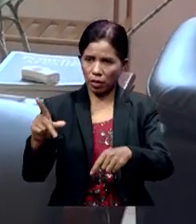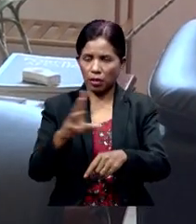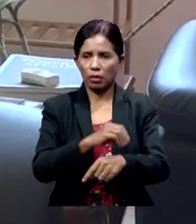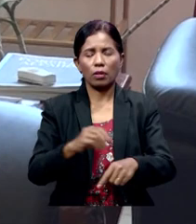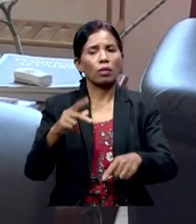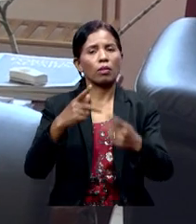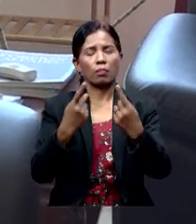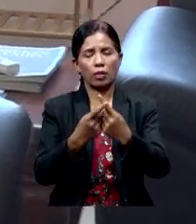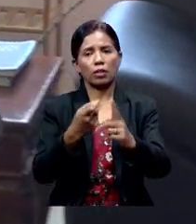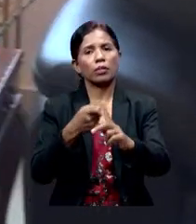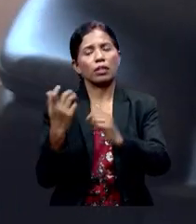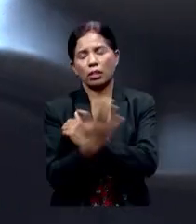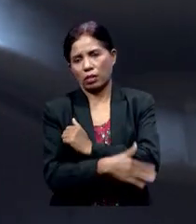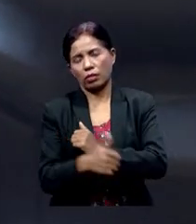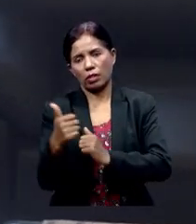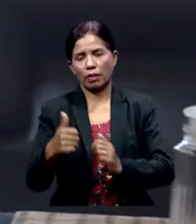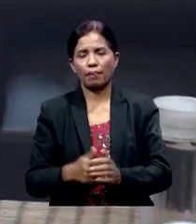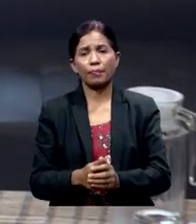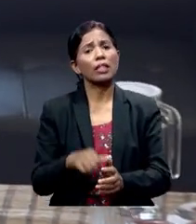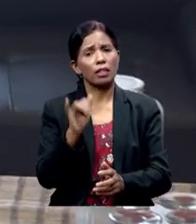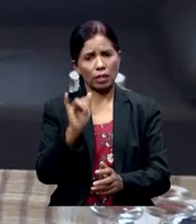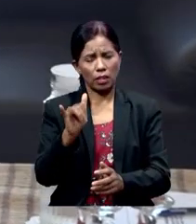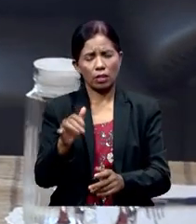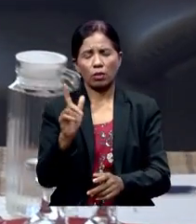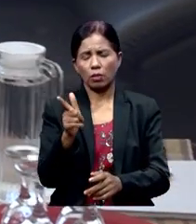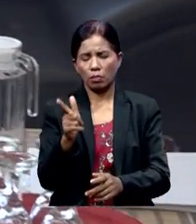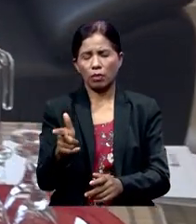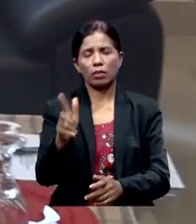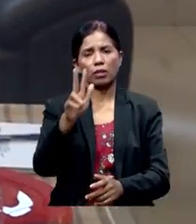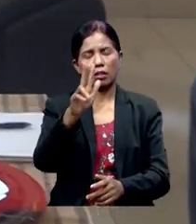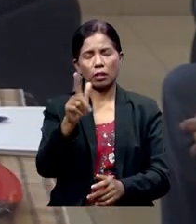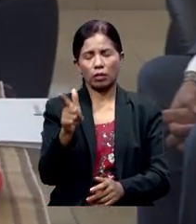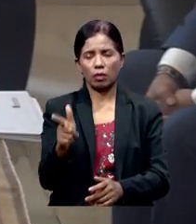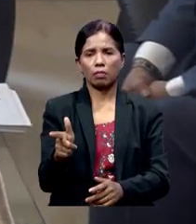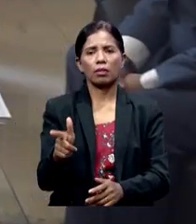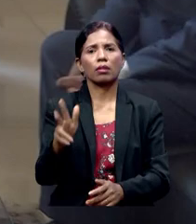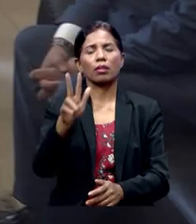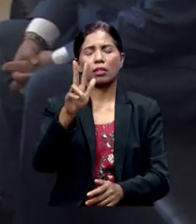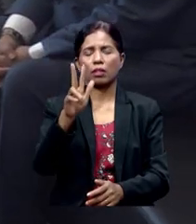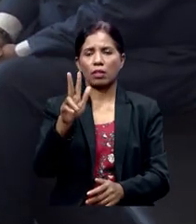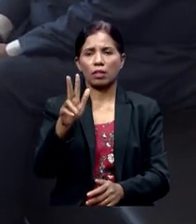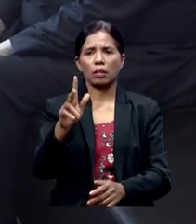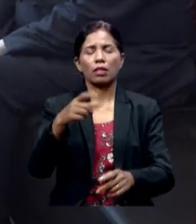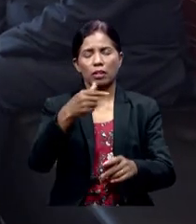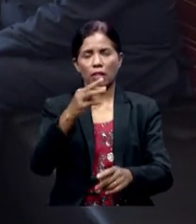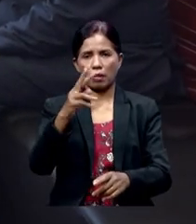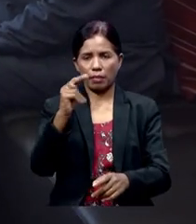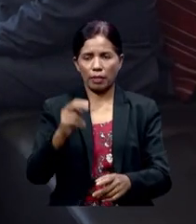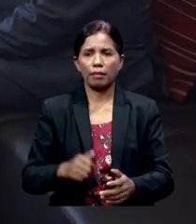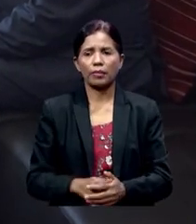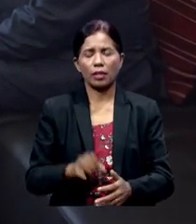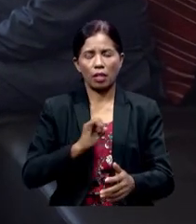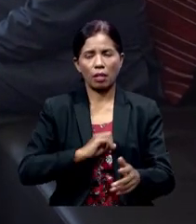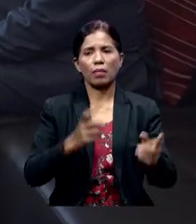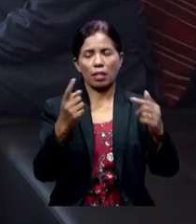empresário Sirma Israelio. Sim, dia 23, 24, 25, fulano na Lara, e regiamen. Lá é uma